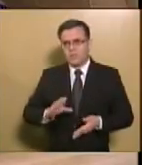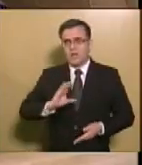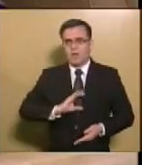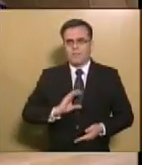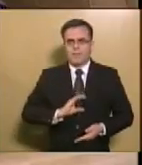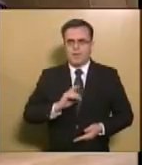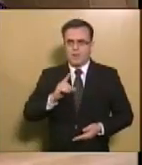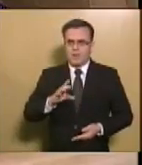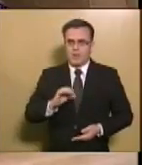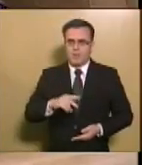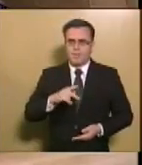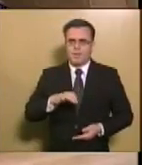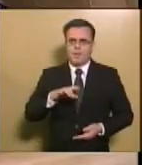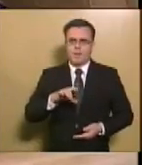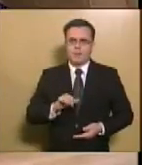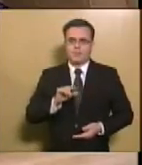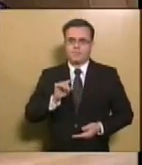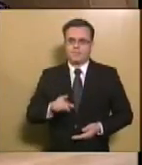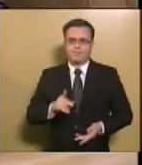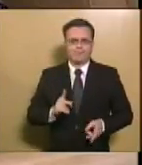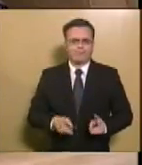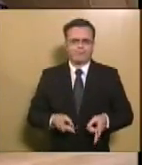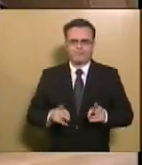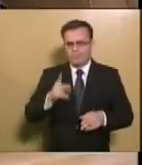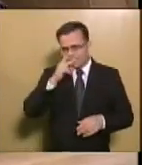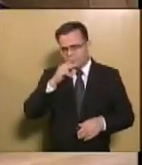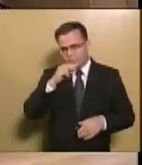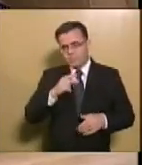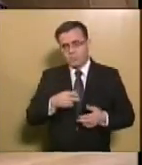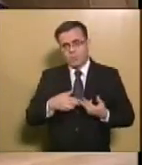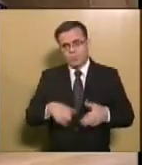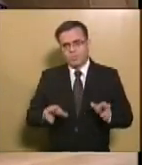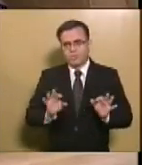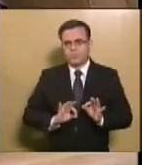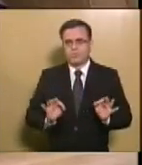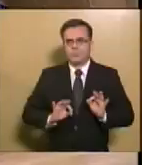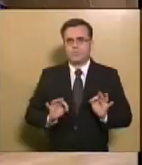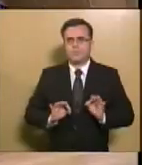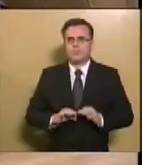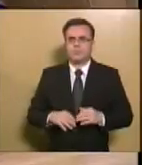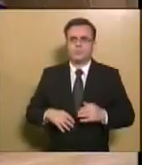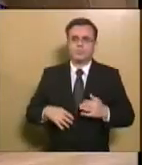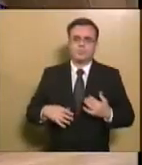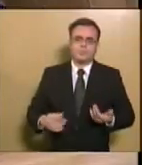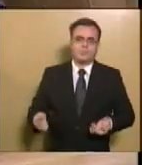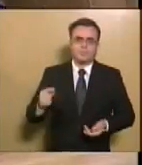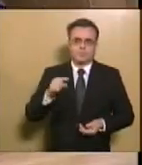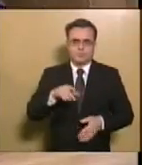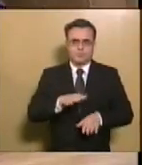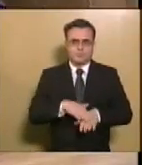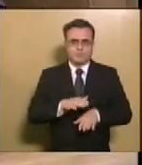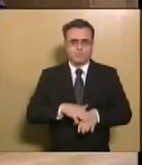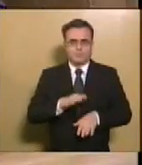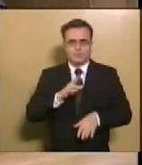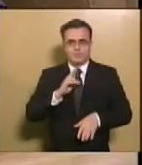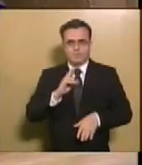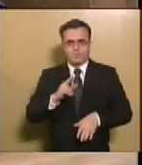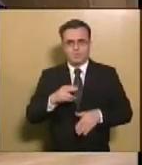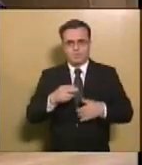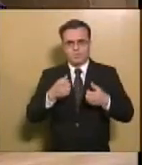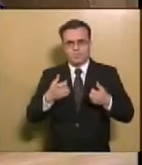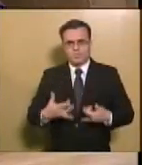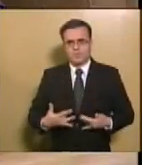situações que ainda continuam para ser resolvidas, né? E Vossa Excelência, como fala, uma década perdida,